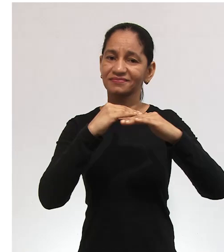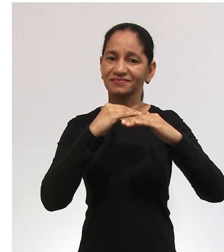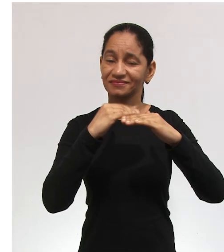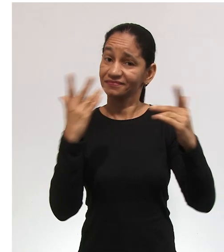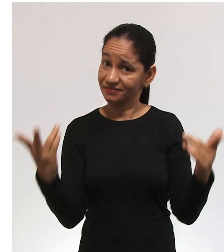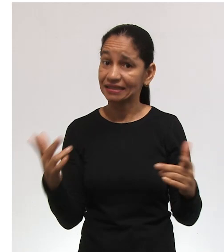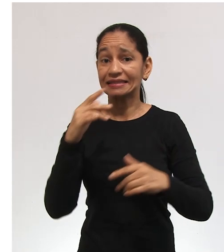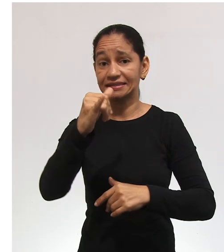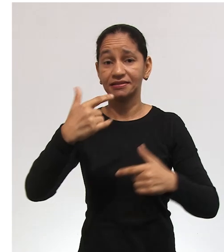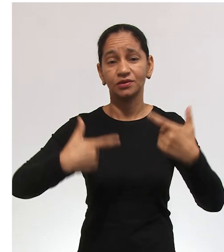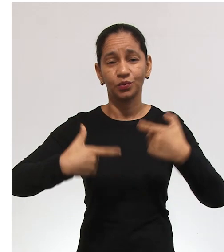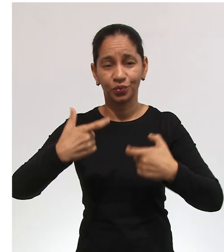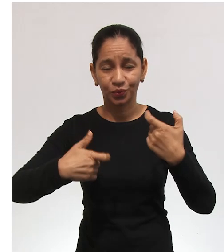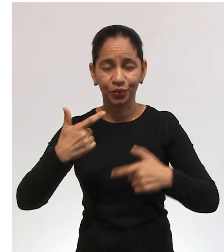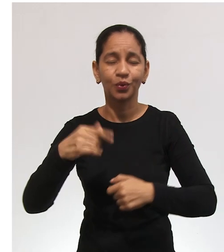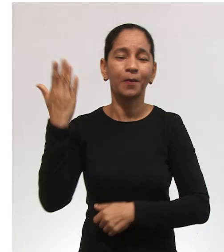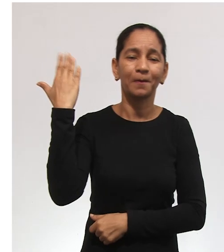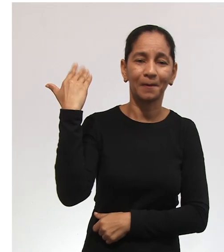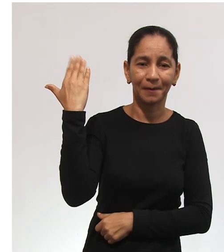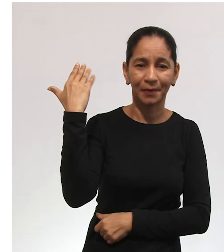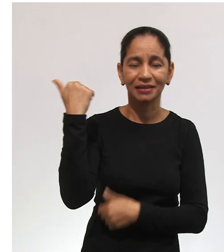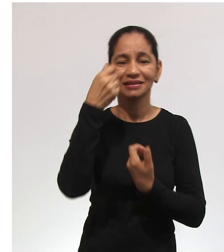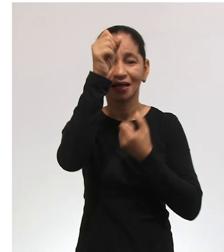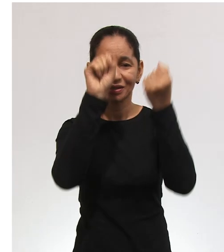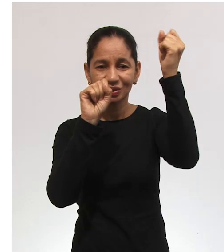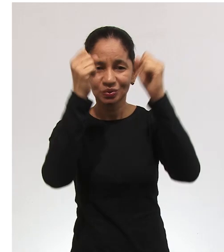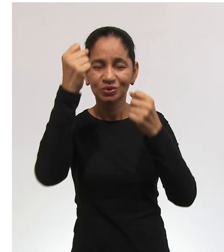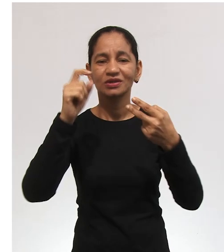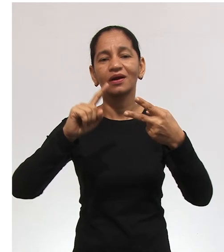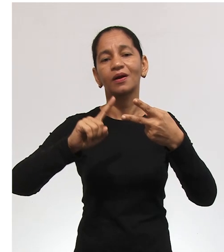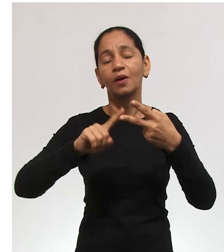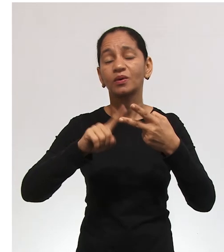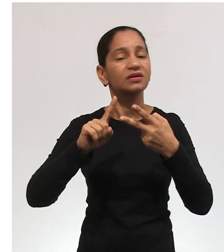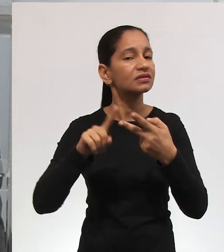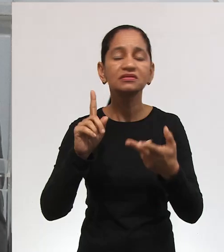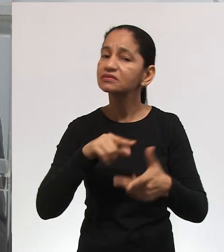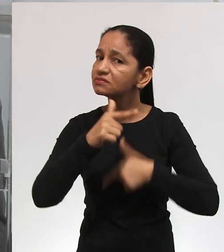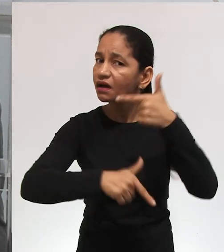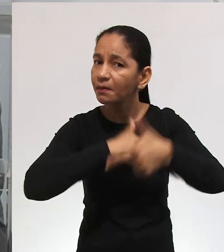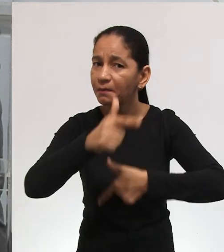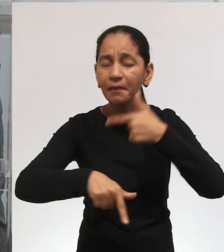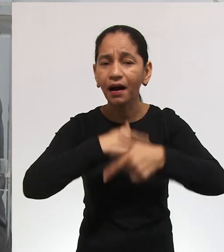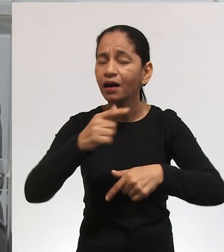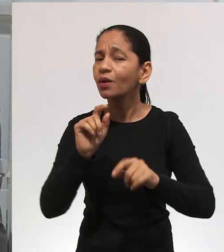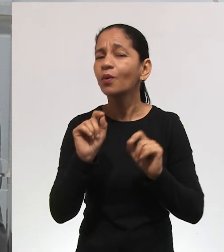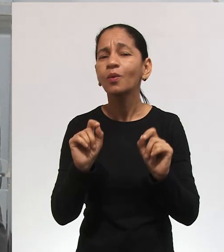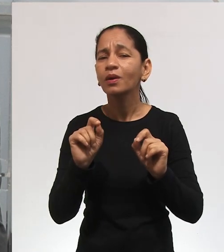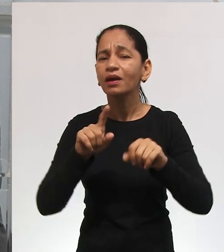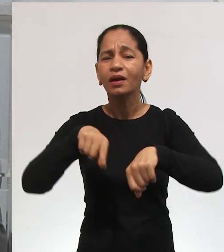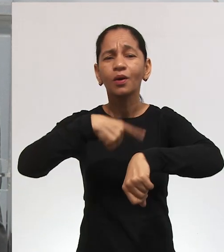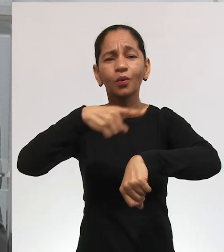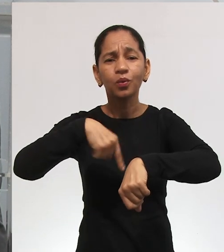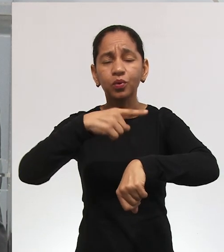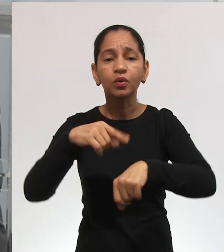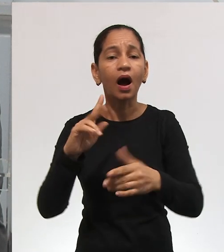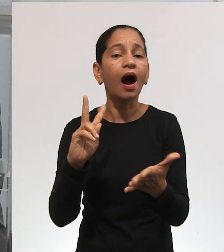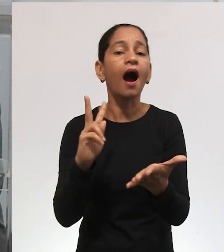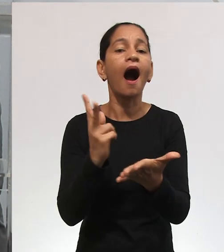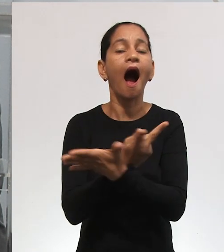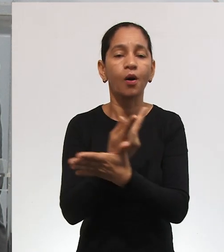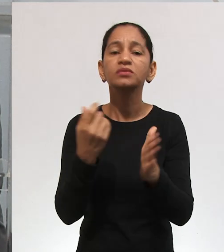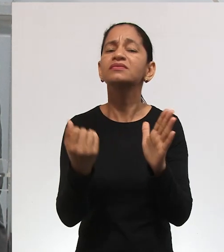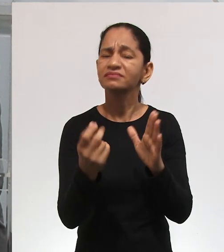e industrial, a gente tem um abuso da mão de obra humana. A gente tem situações,